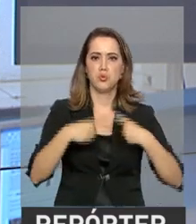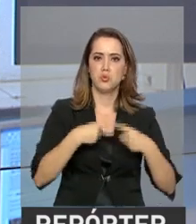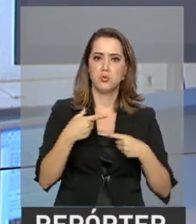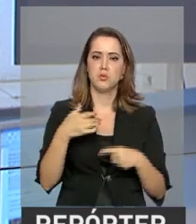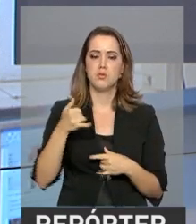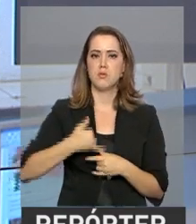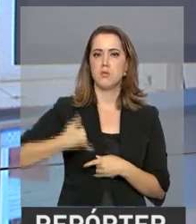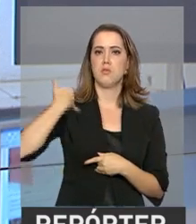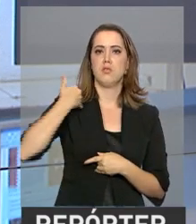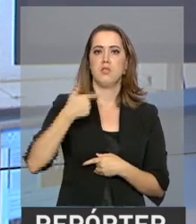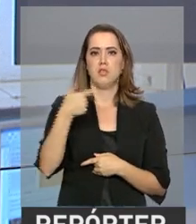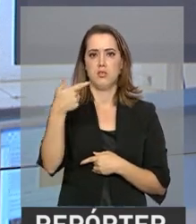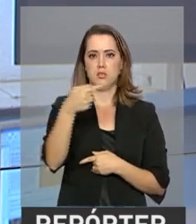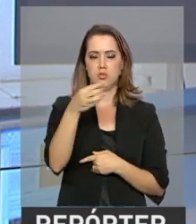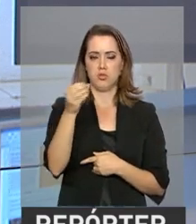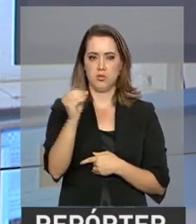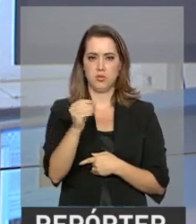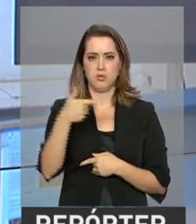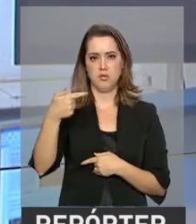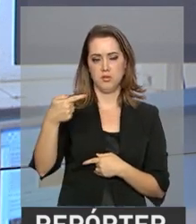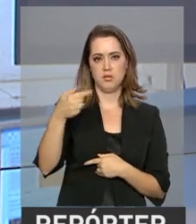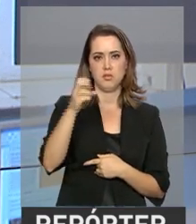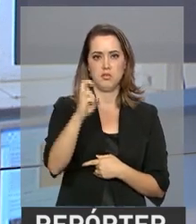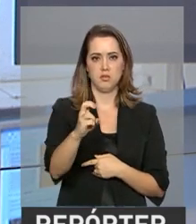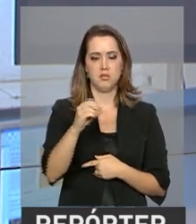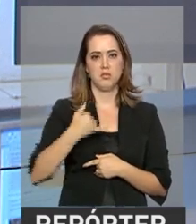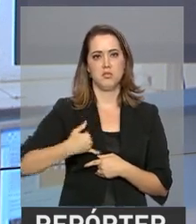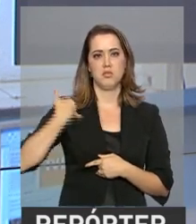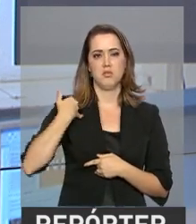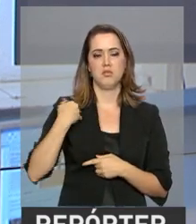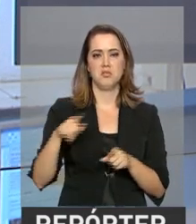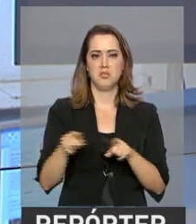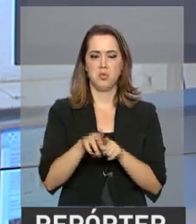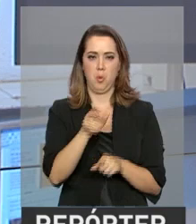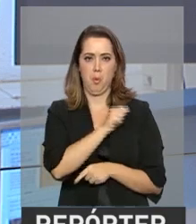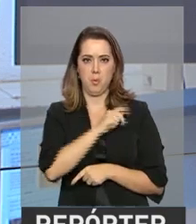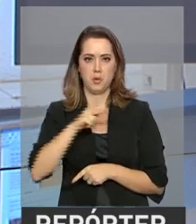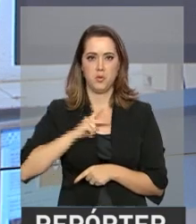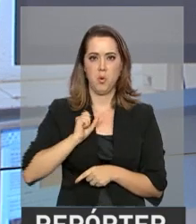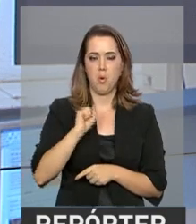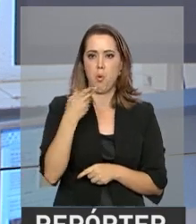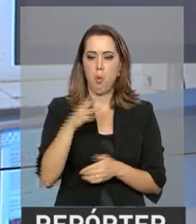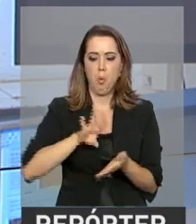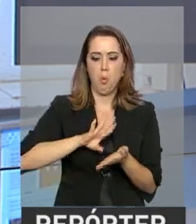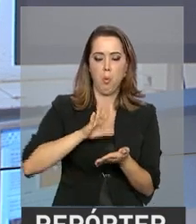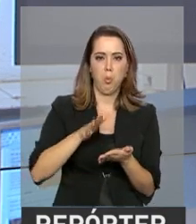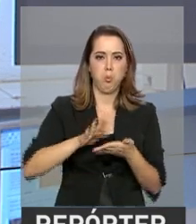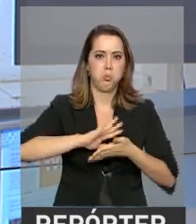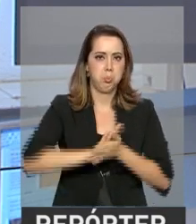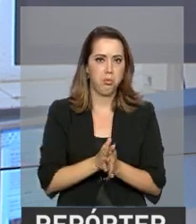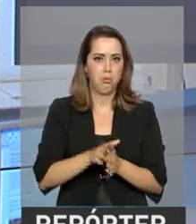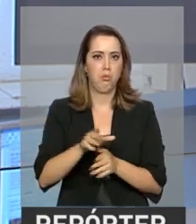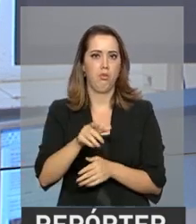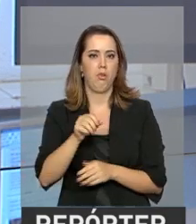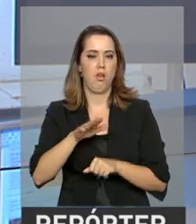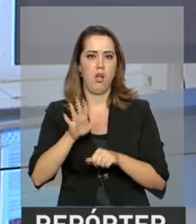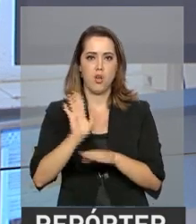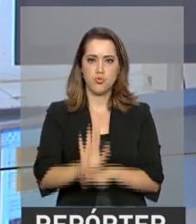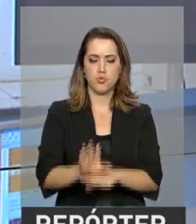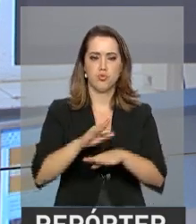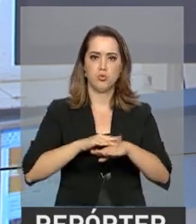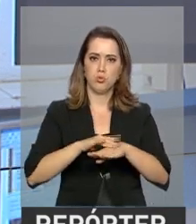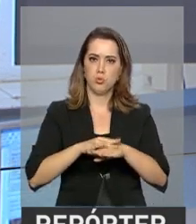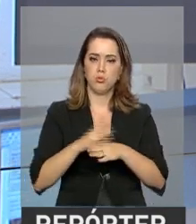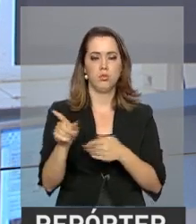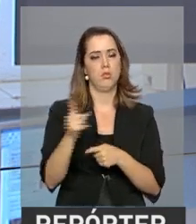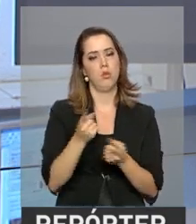75 anos para os aposentados, assim como também não será extinto o auxílio-doença ou a CLT. Ao contrário, todas as